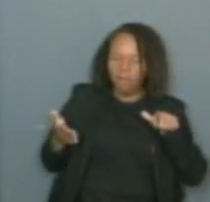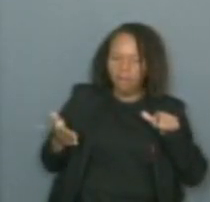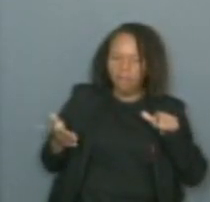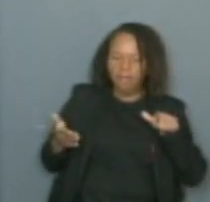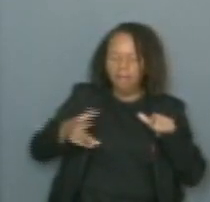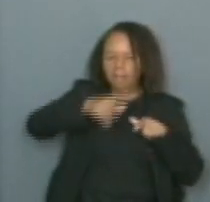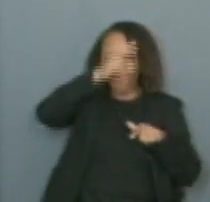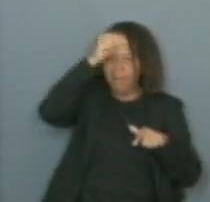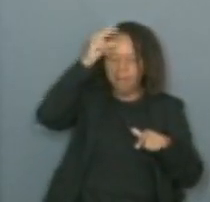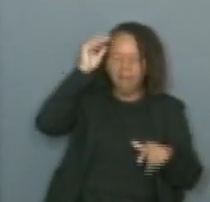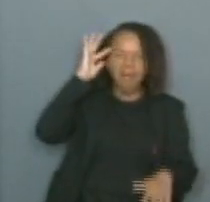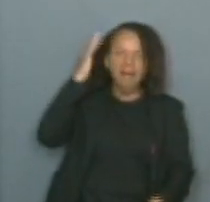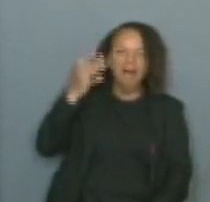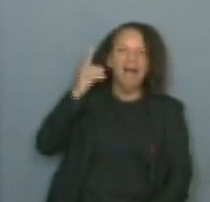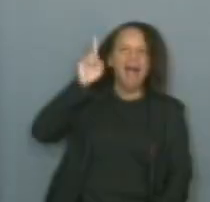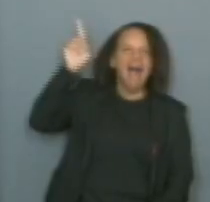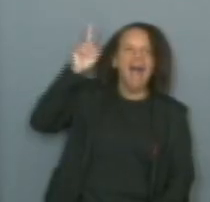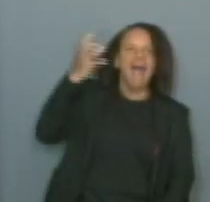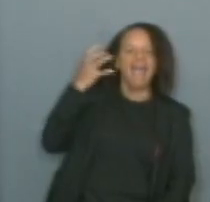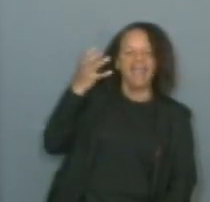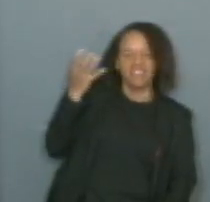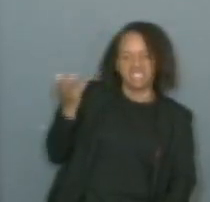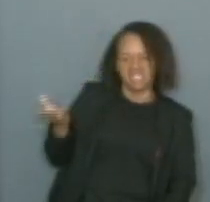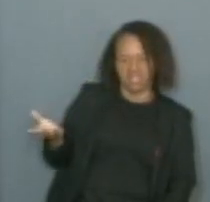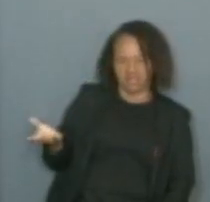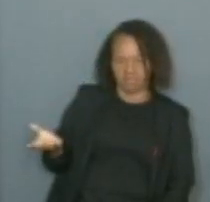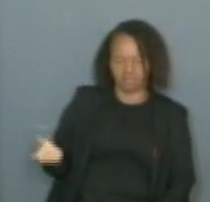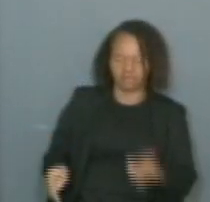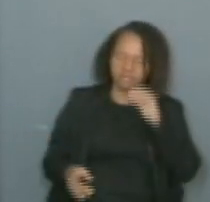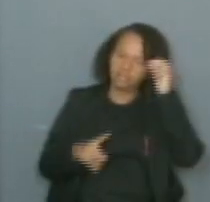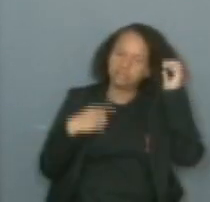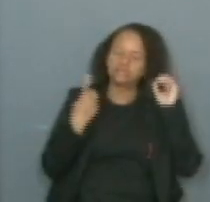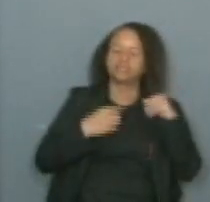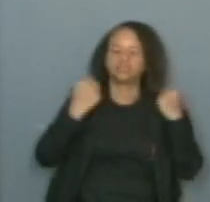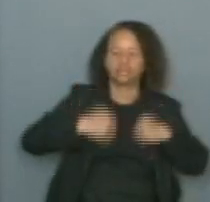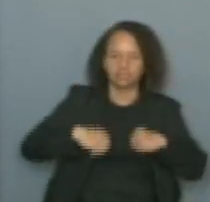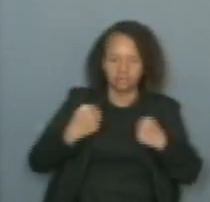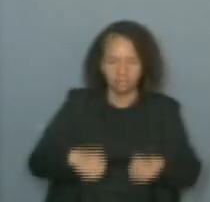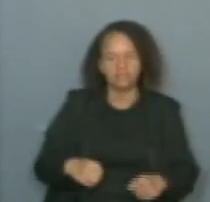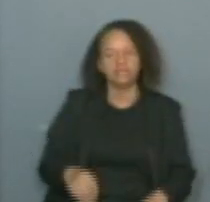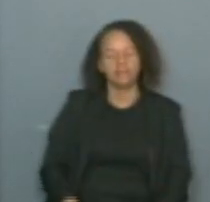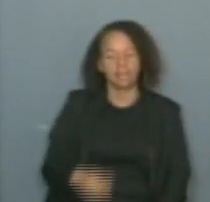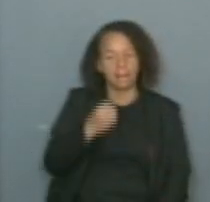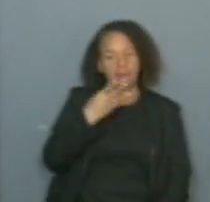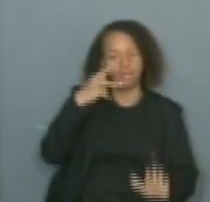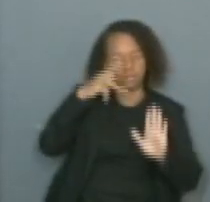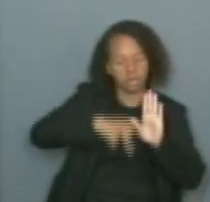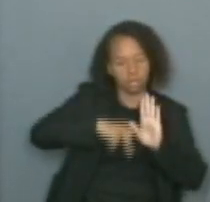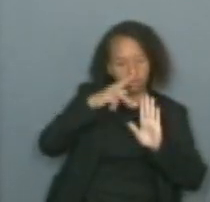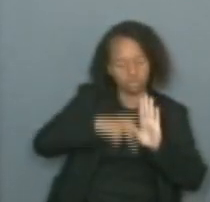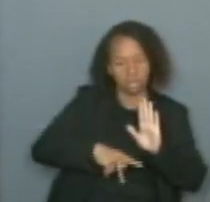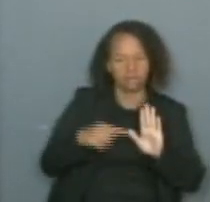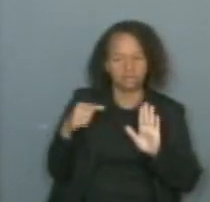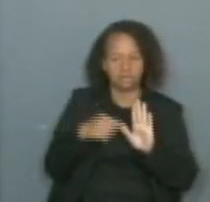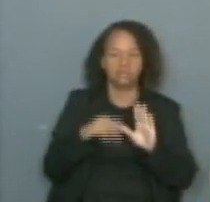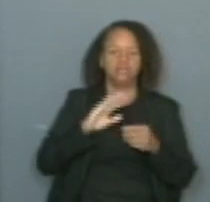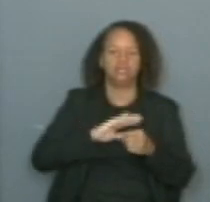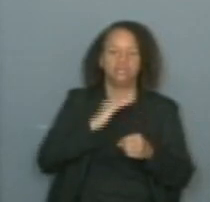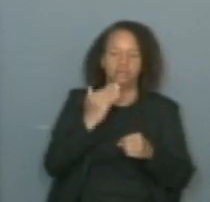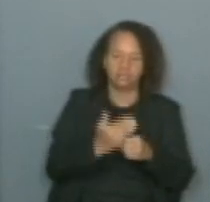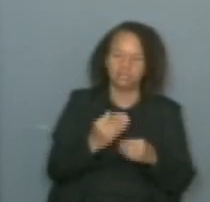para o prefeito decidir o que ele quer fazer. Nós precisamos pegar bons projetos e essa casa